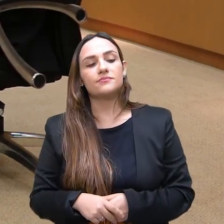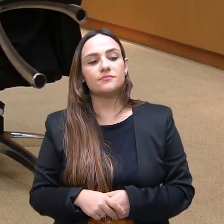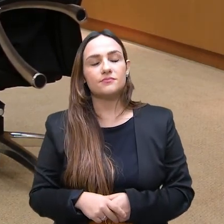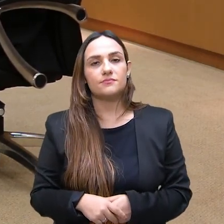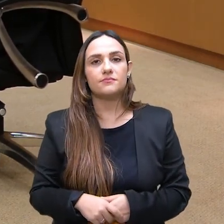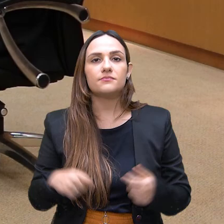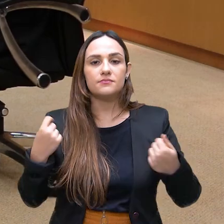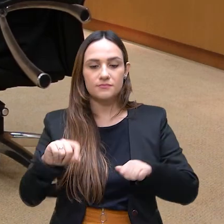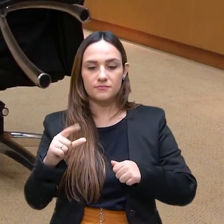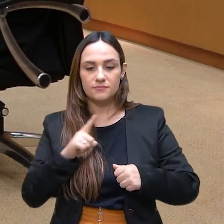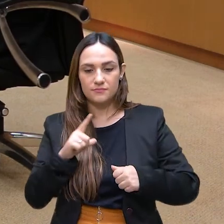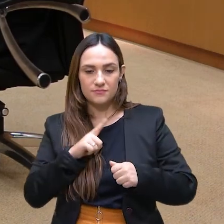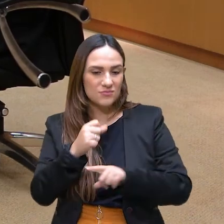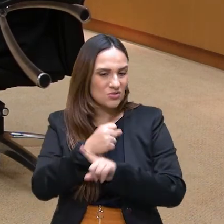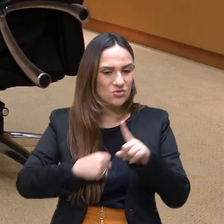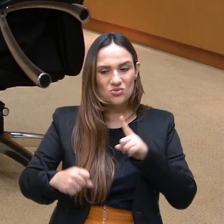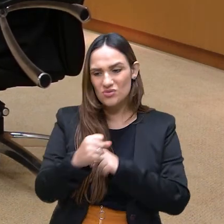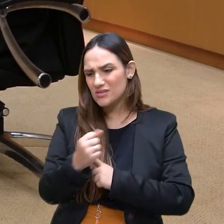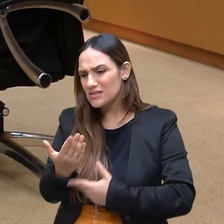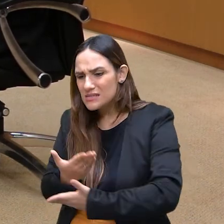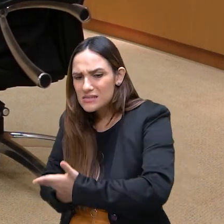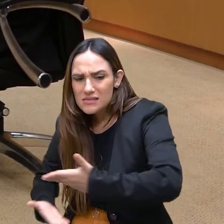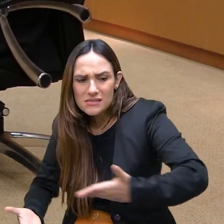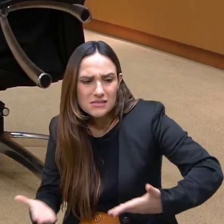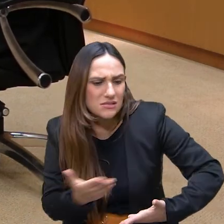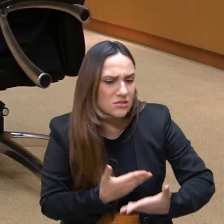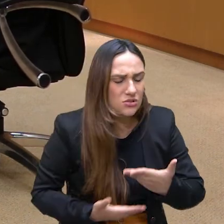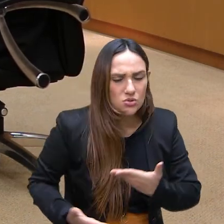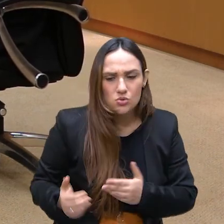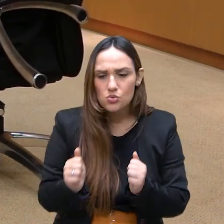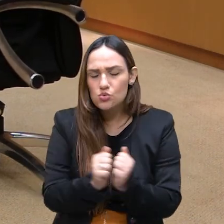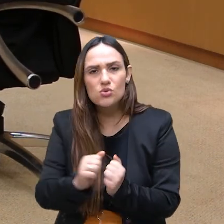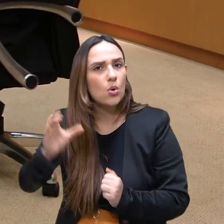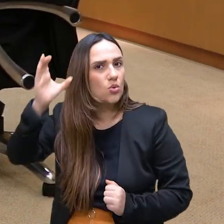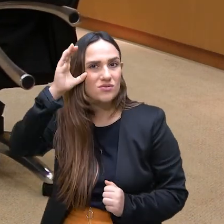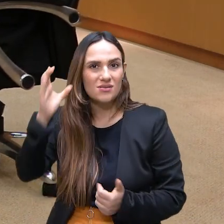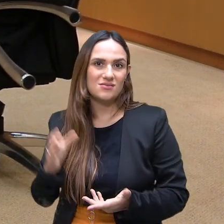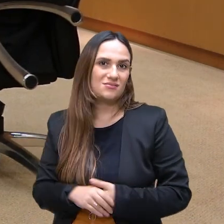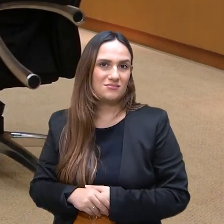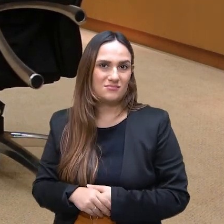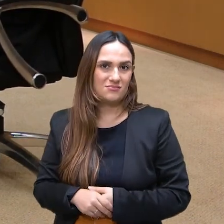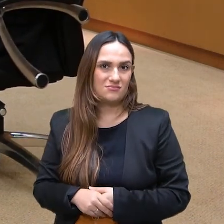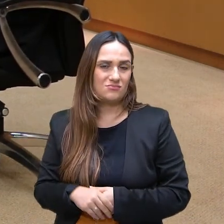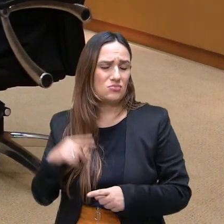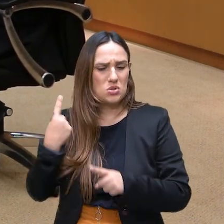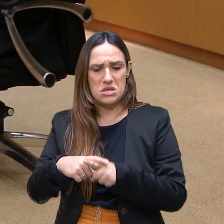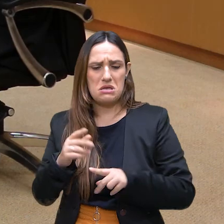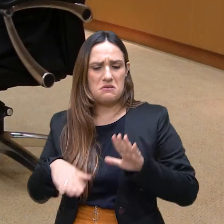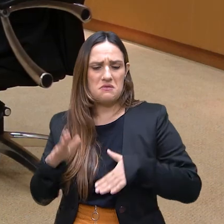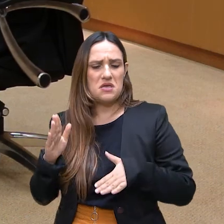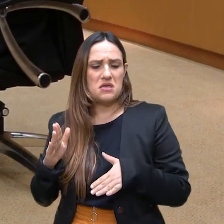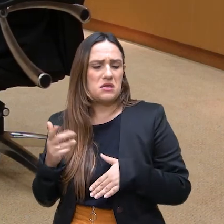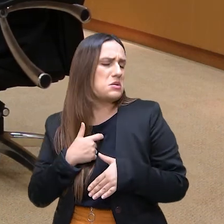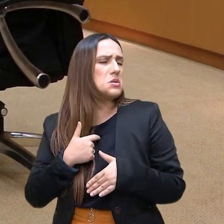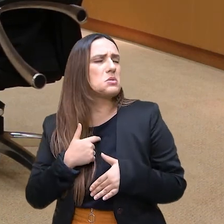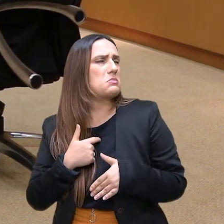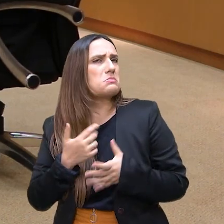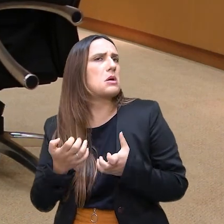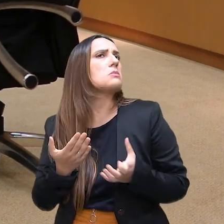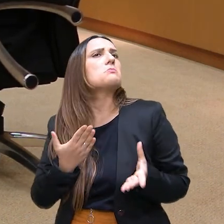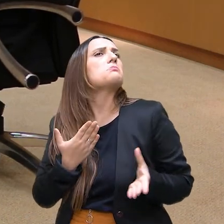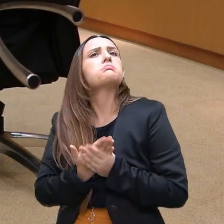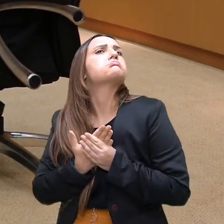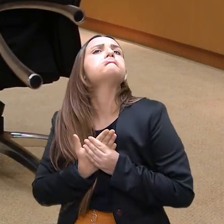que envolva a sociedade toda, o coletivo, porque senão a pessoa entra com uma ação, por exemplo,